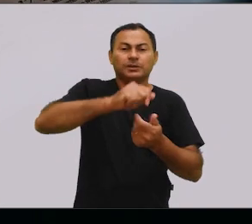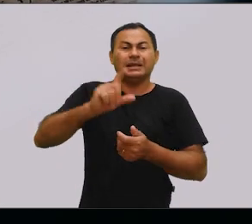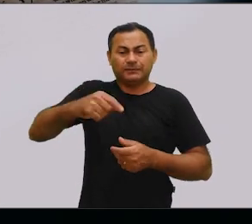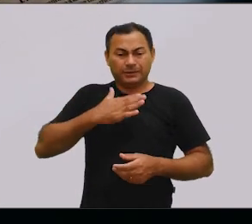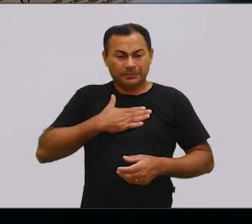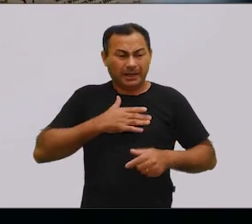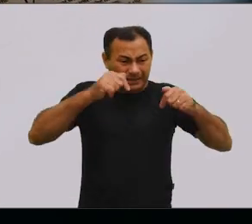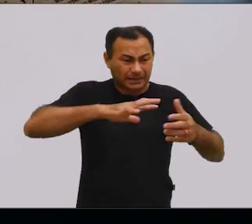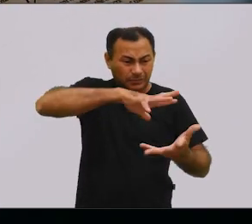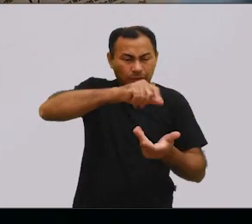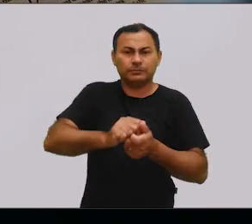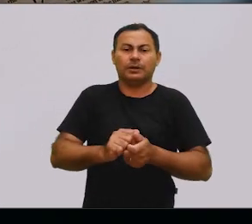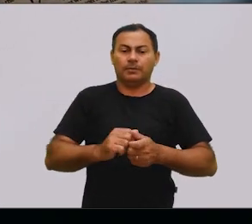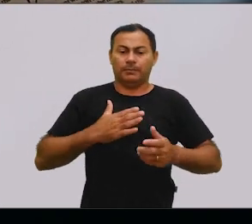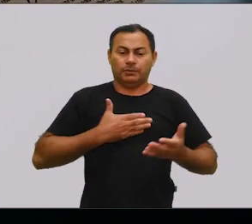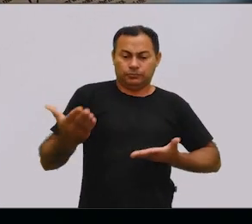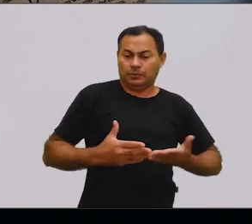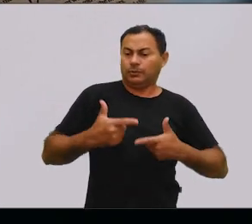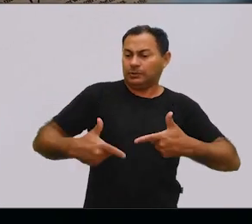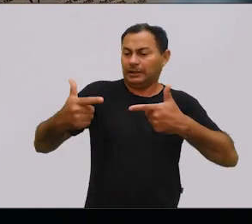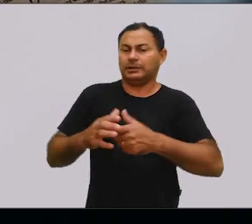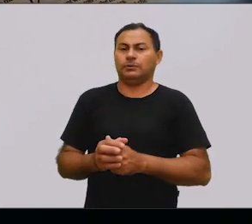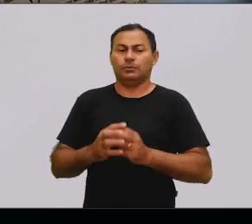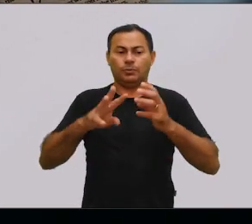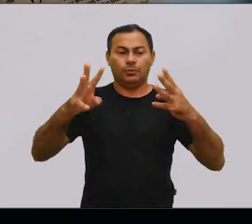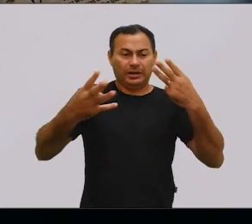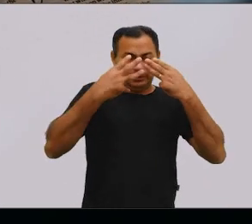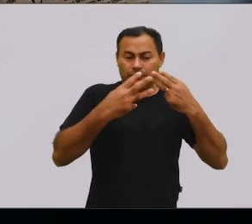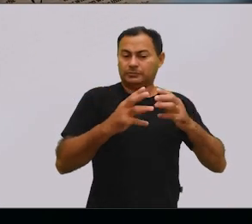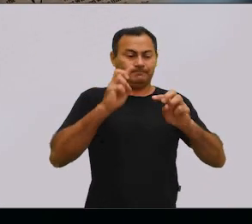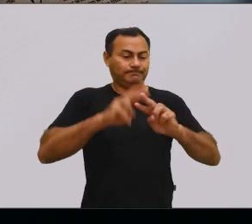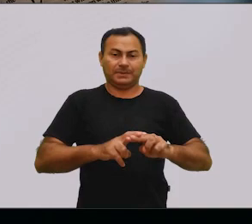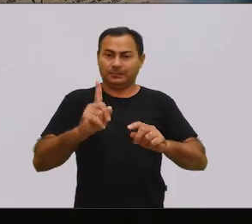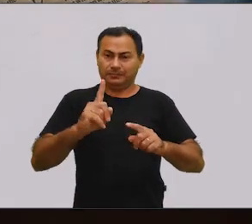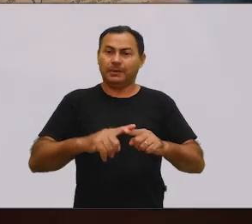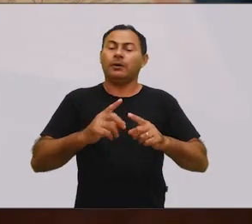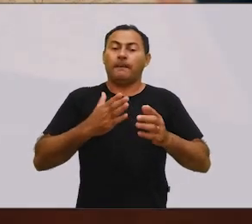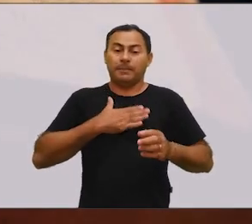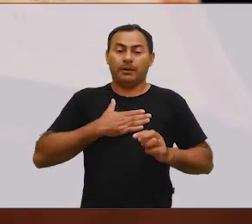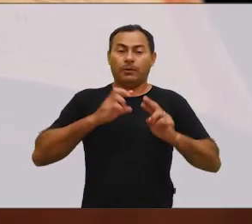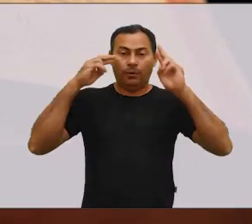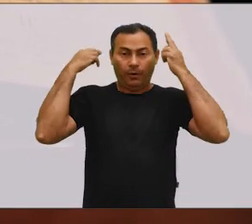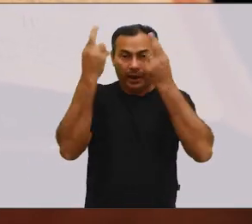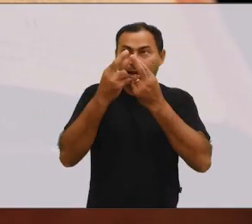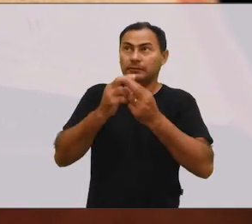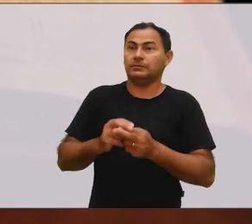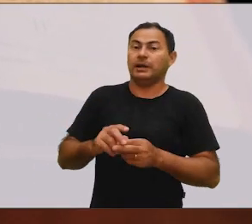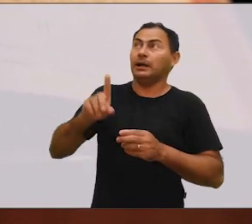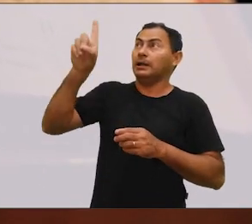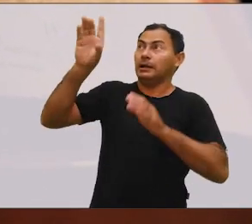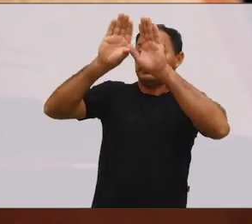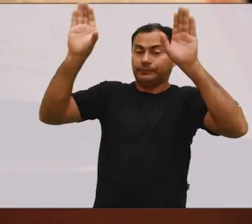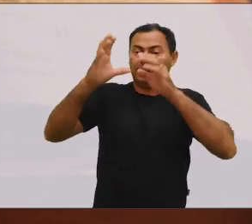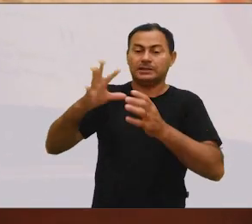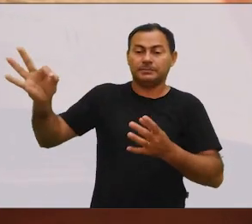servos lutariam para impedir que judeus me prendessem. Mas agora o meu reino não é daqui. O reino de Deus é espiritual.